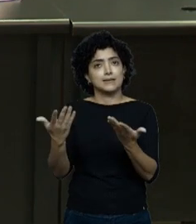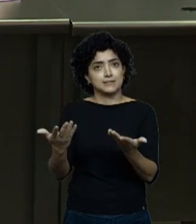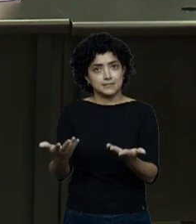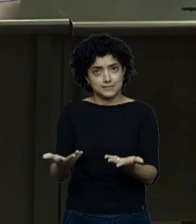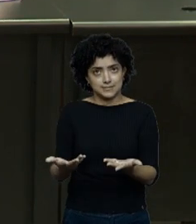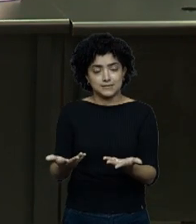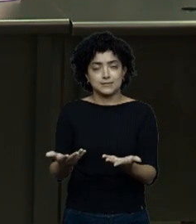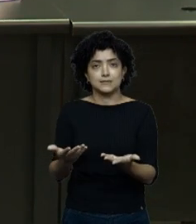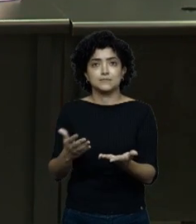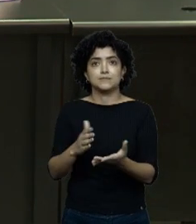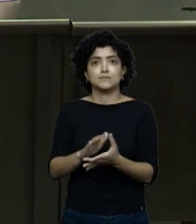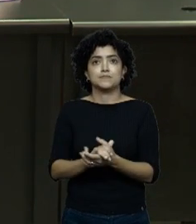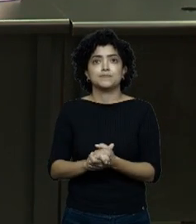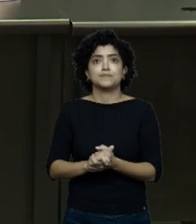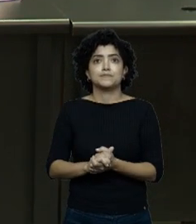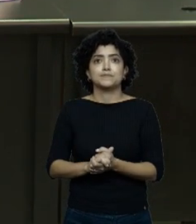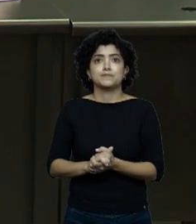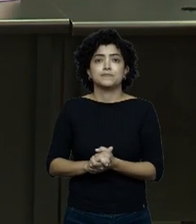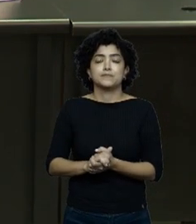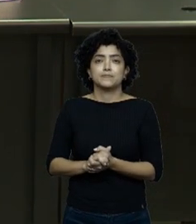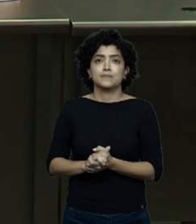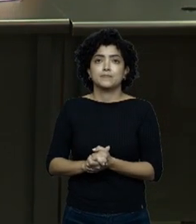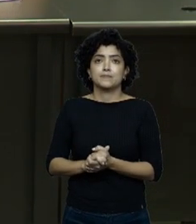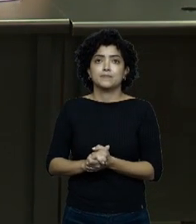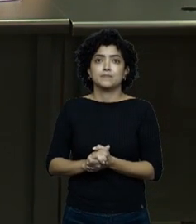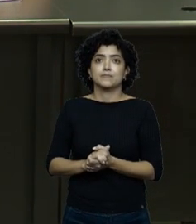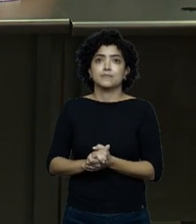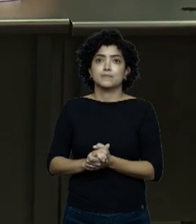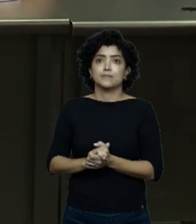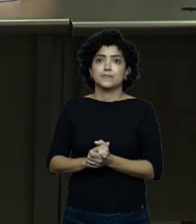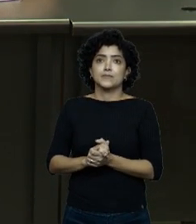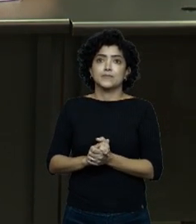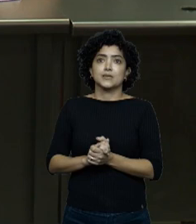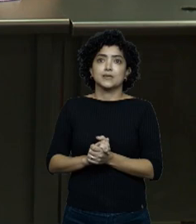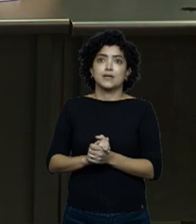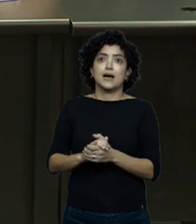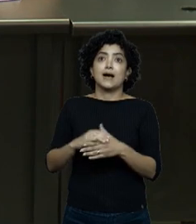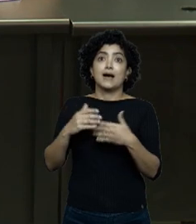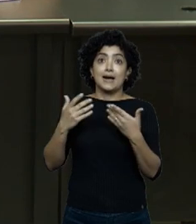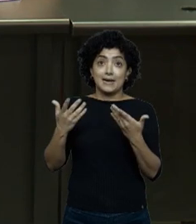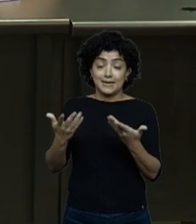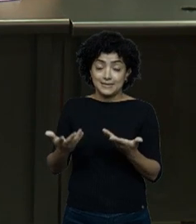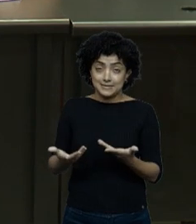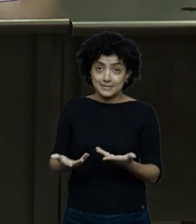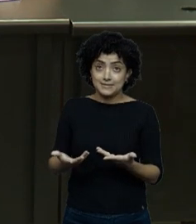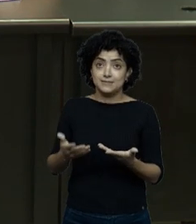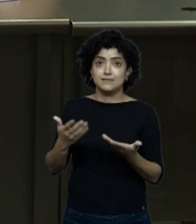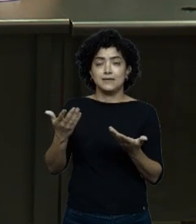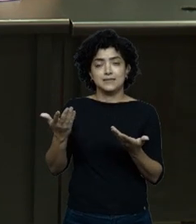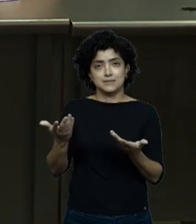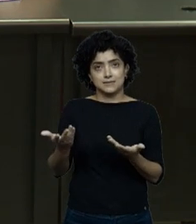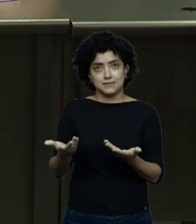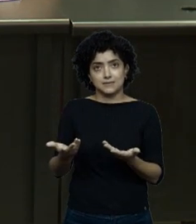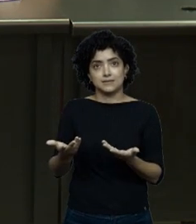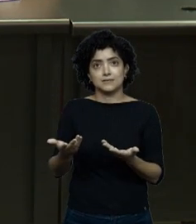aí é isso isso aí nesse caso